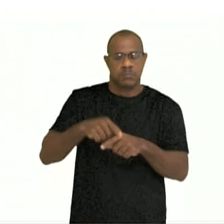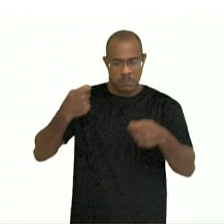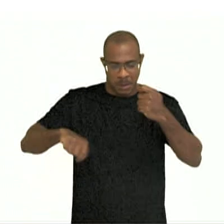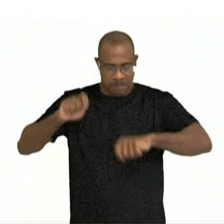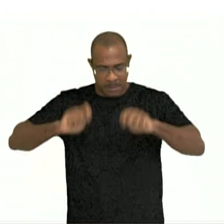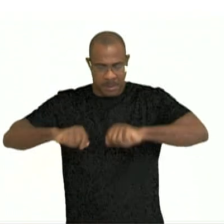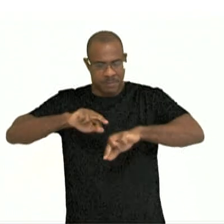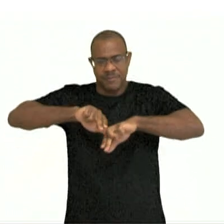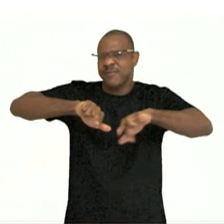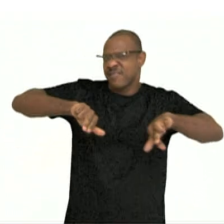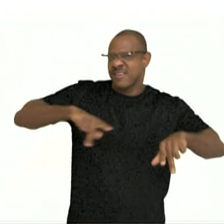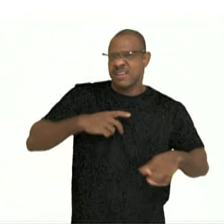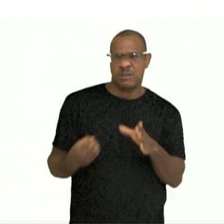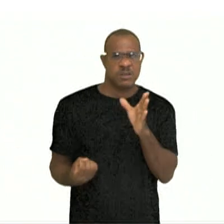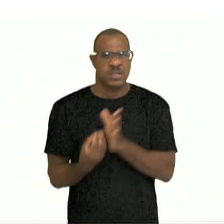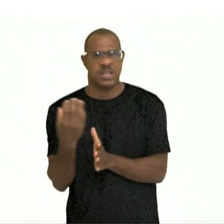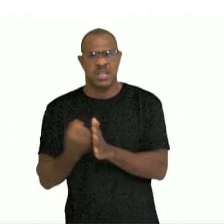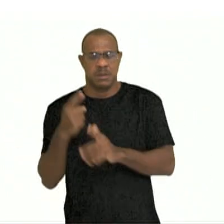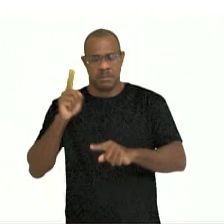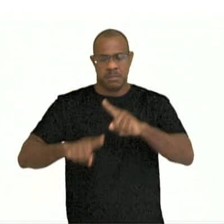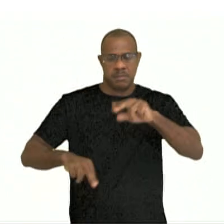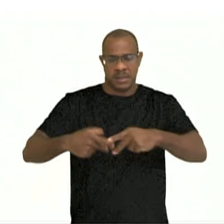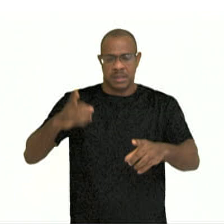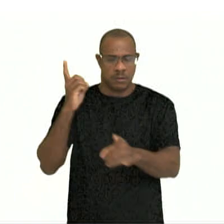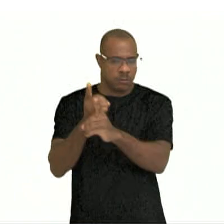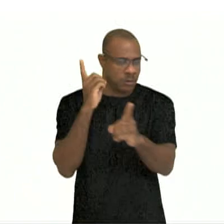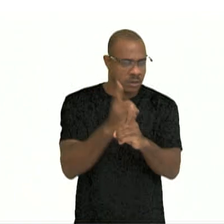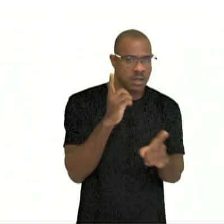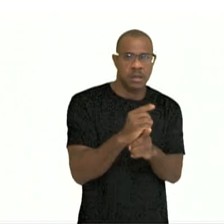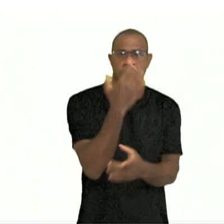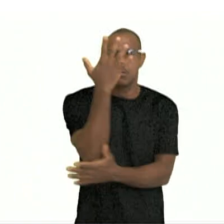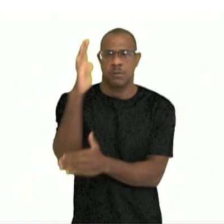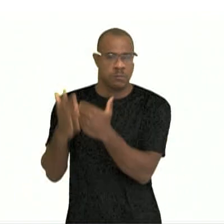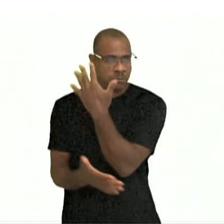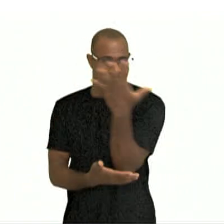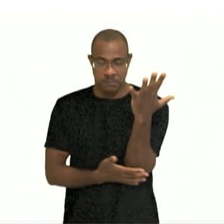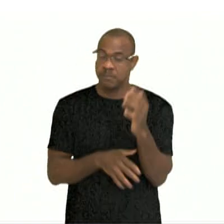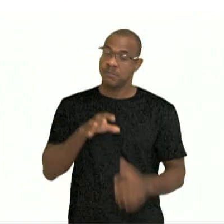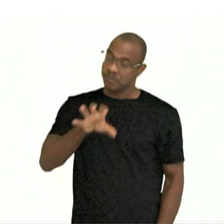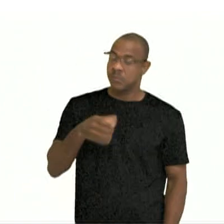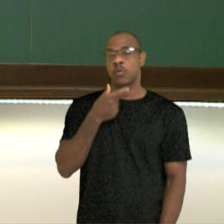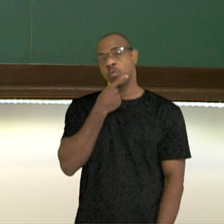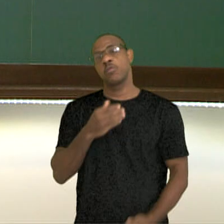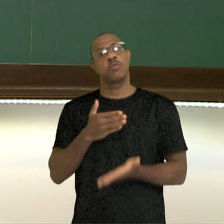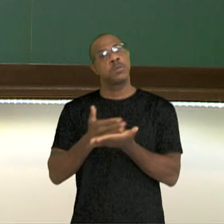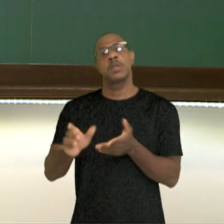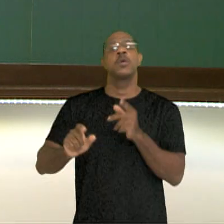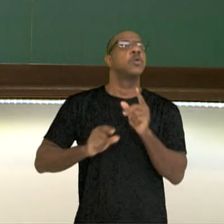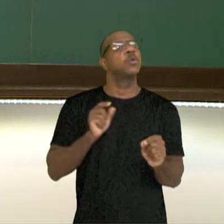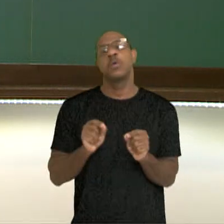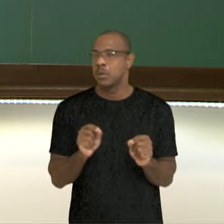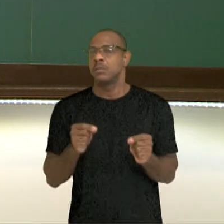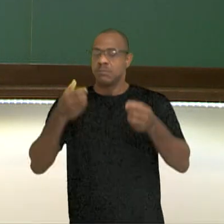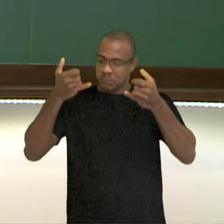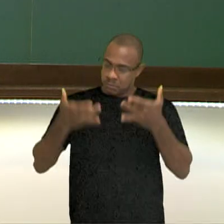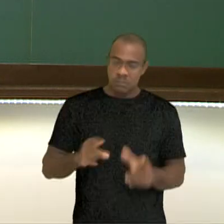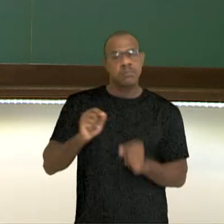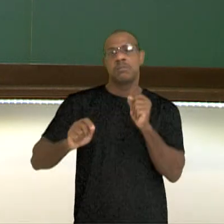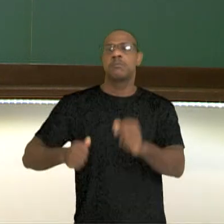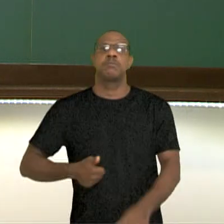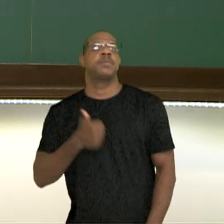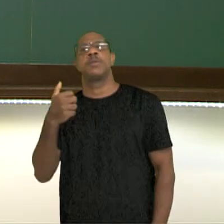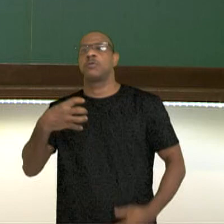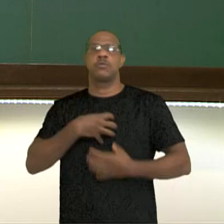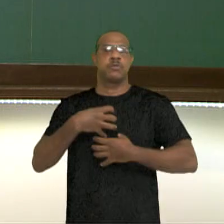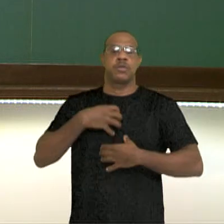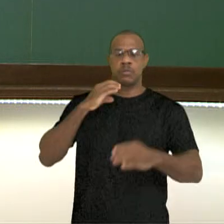instrumentos criados a partir de materiais encontrados na natureza. É assim que o homem começa a estabelecer suas primeiras formas